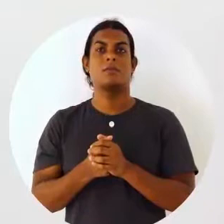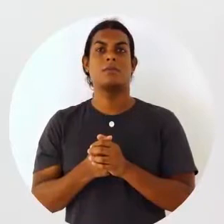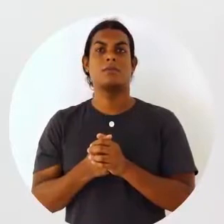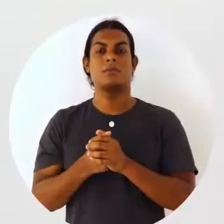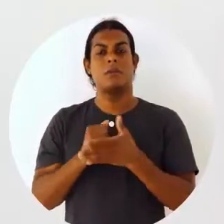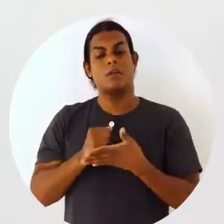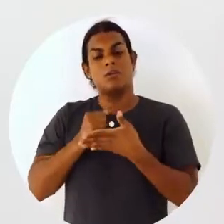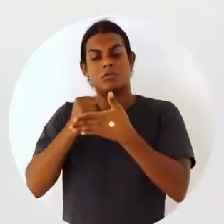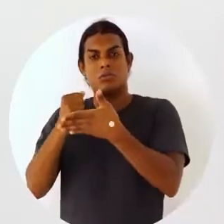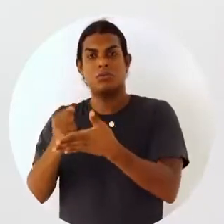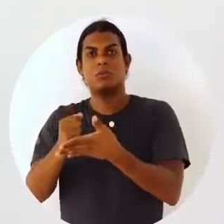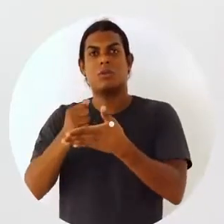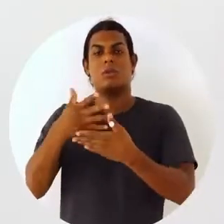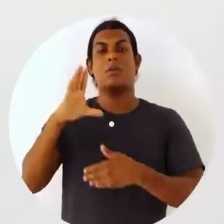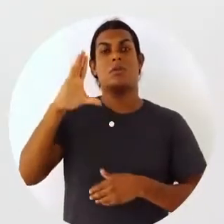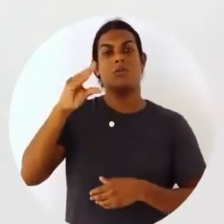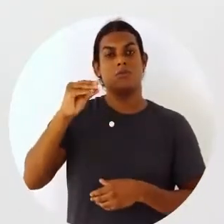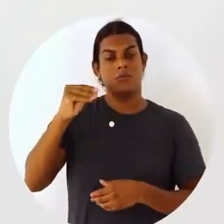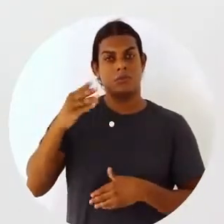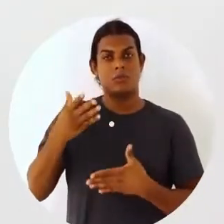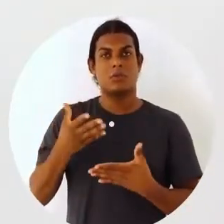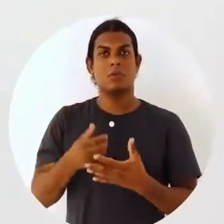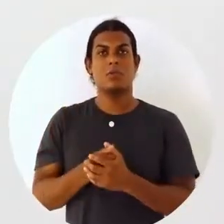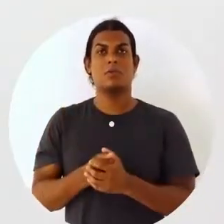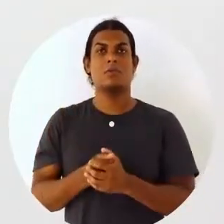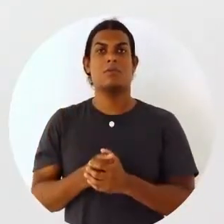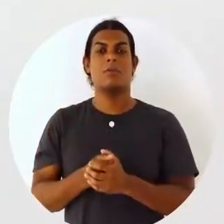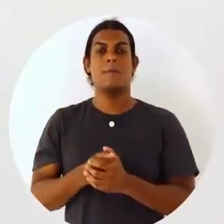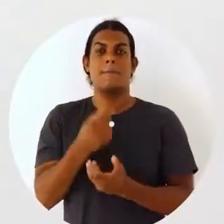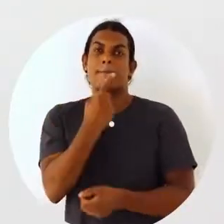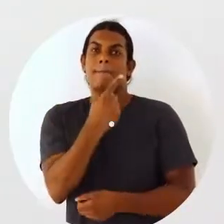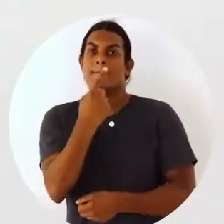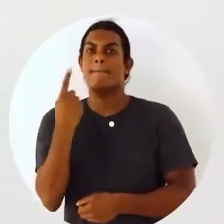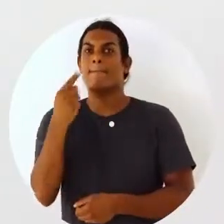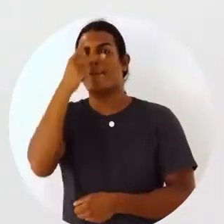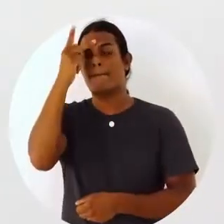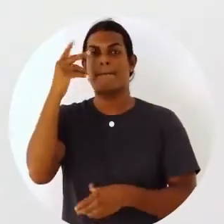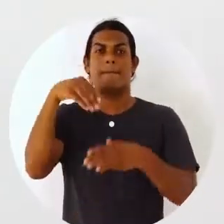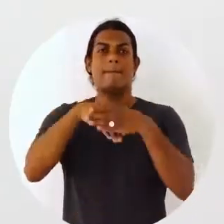eles possam se sentir mais seguros, para que eles possam se sentir mais